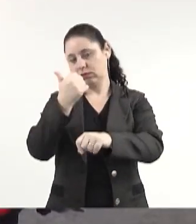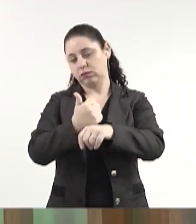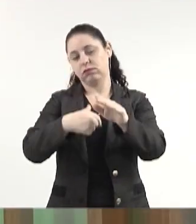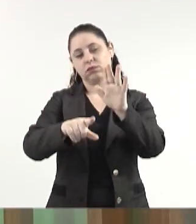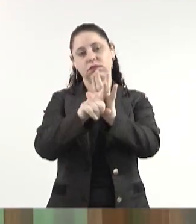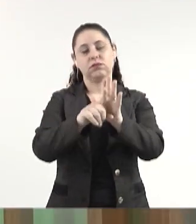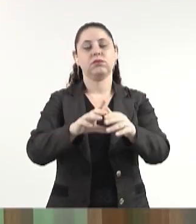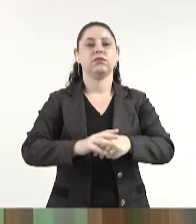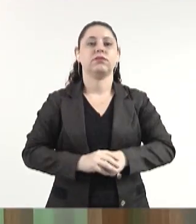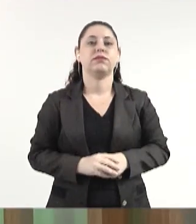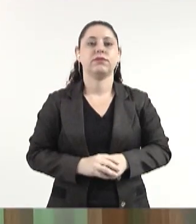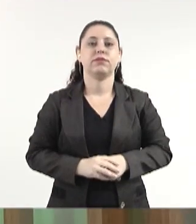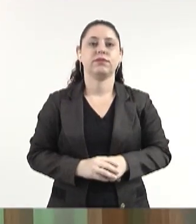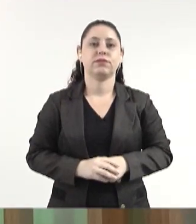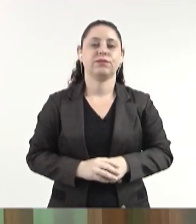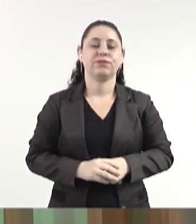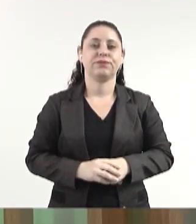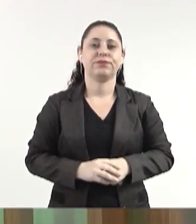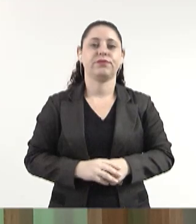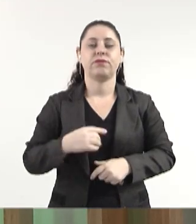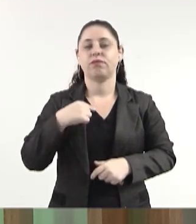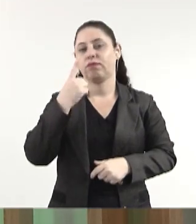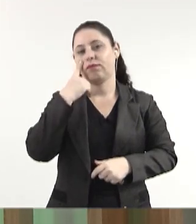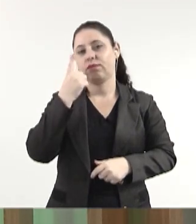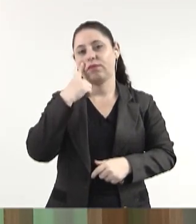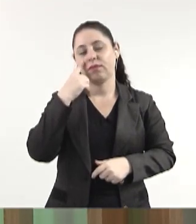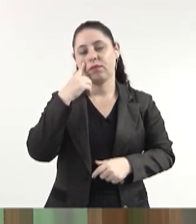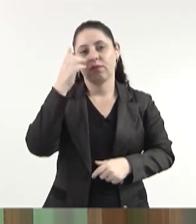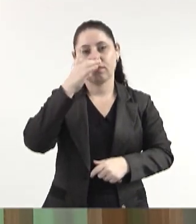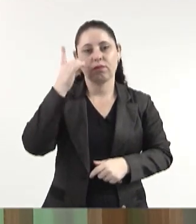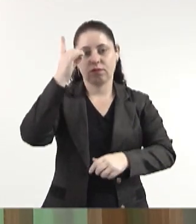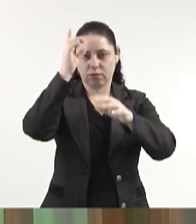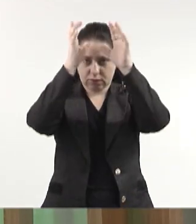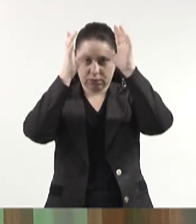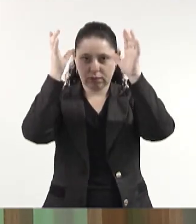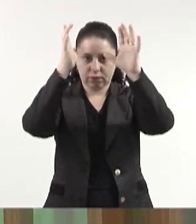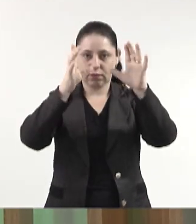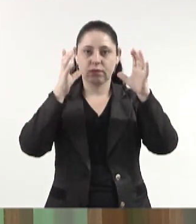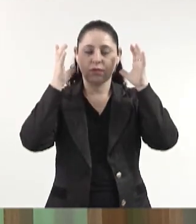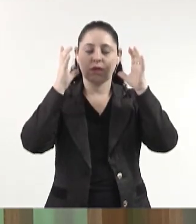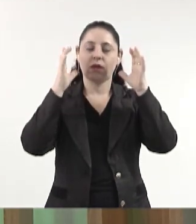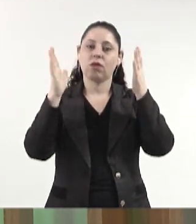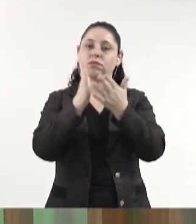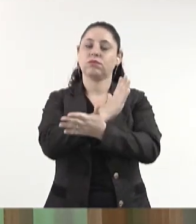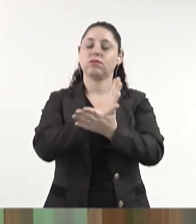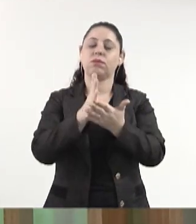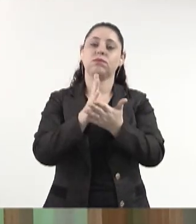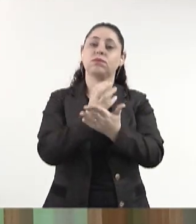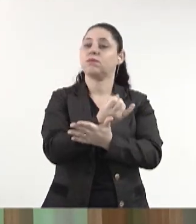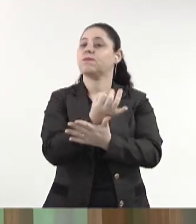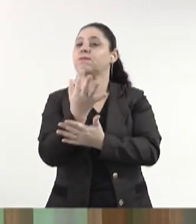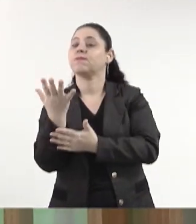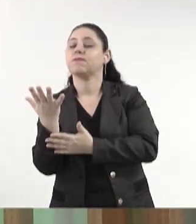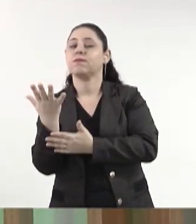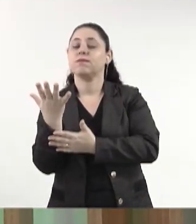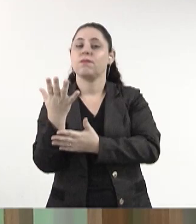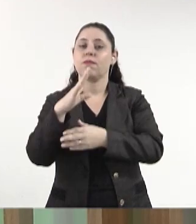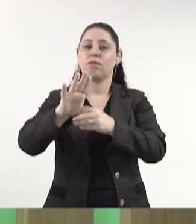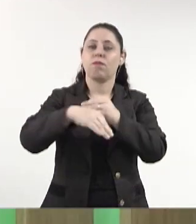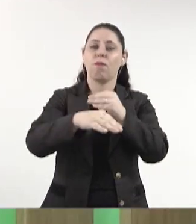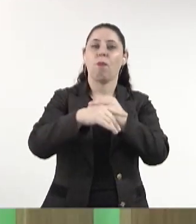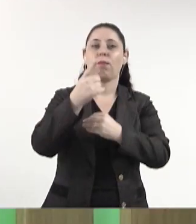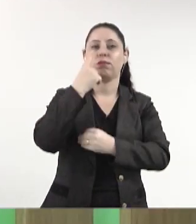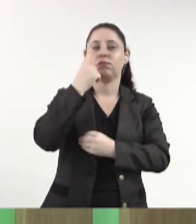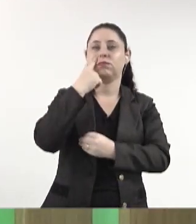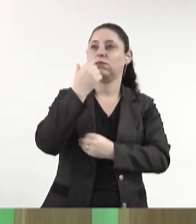orçamentária. Bom, a gente viu o deputado Caravina falando com alguns números com relação à quantidade de emendas. Vamos dar